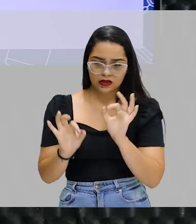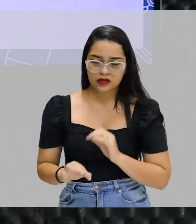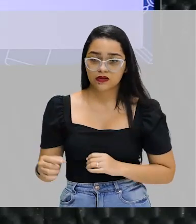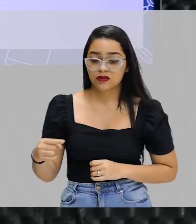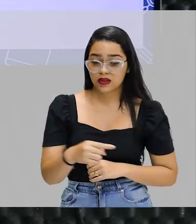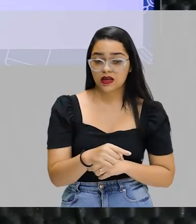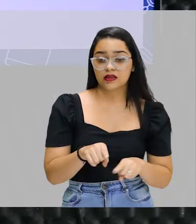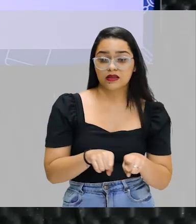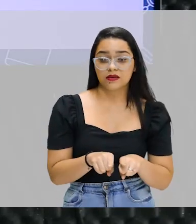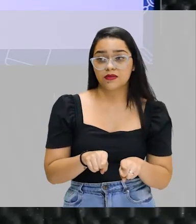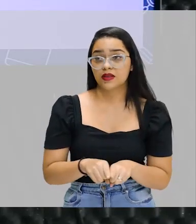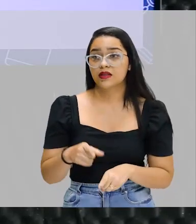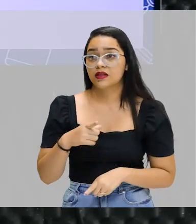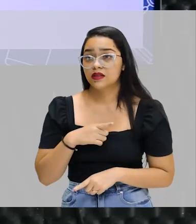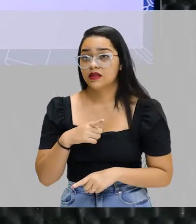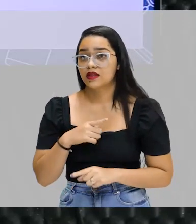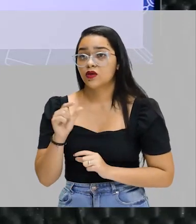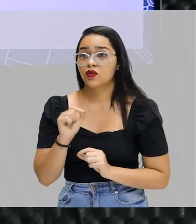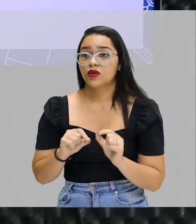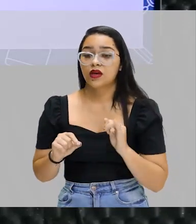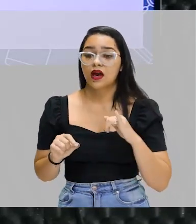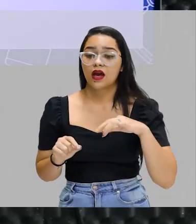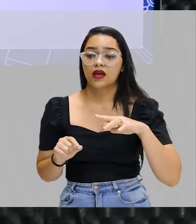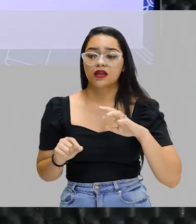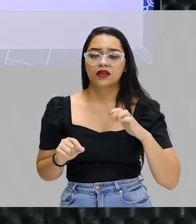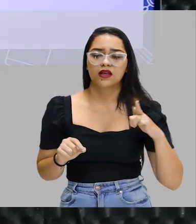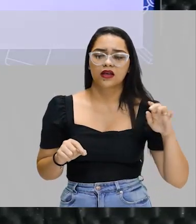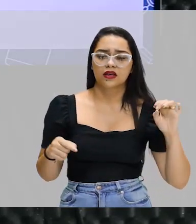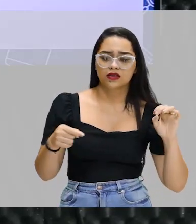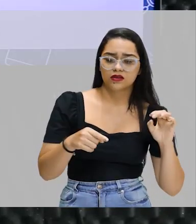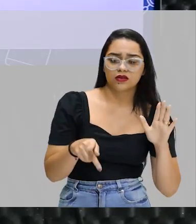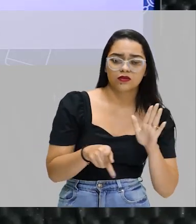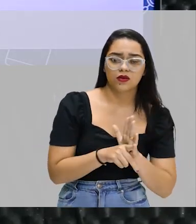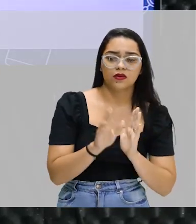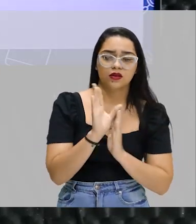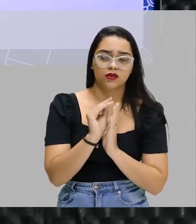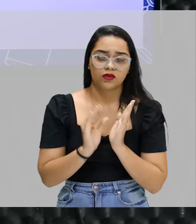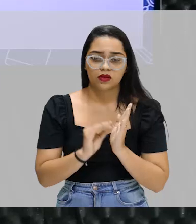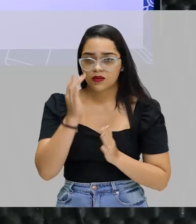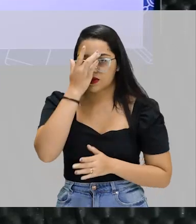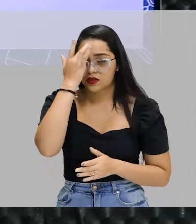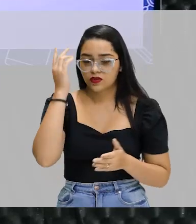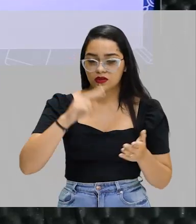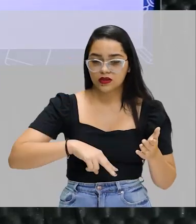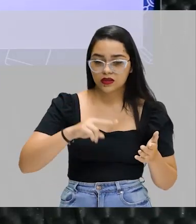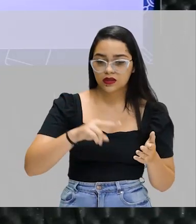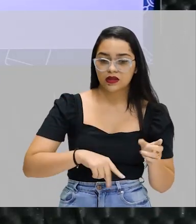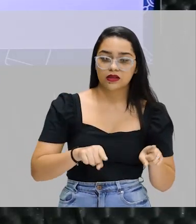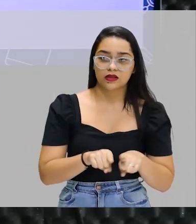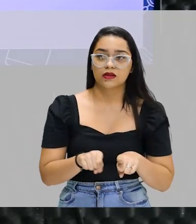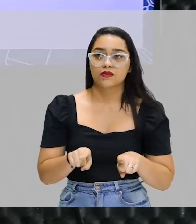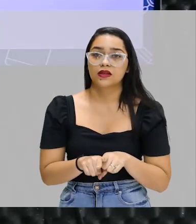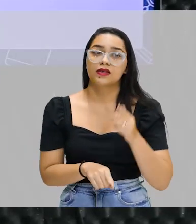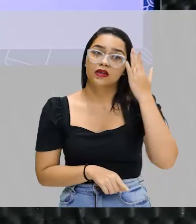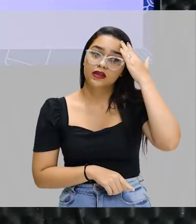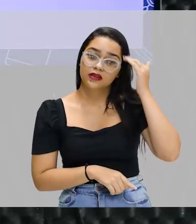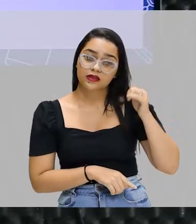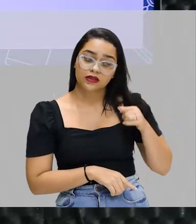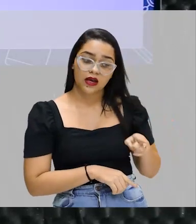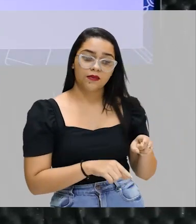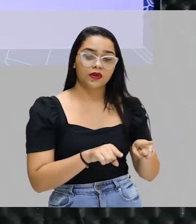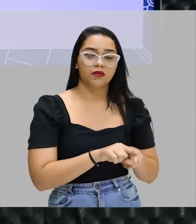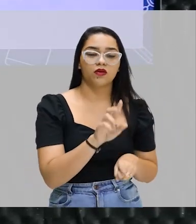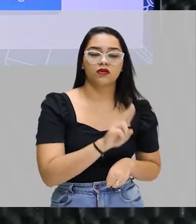decodificação, a gente tem a integração desse conteúdo que a pessoa lê com aquilo que ela sabe. Então,